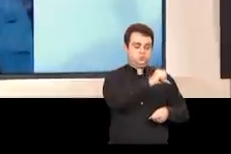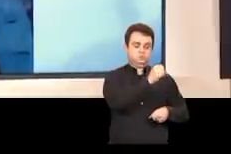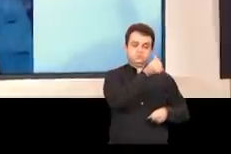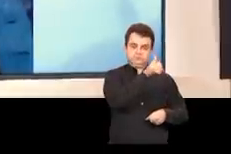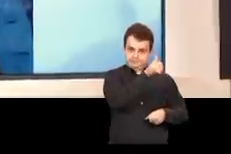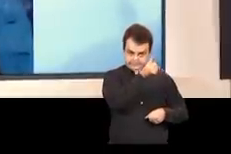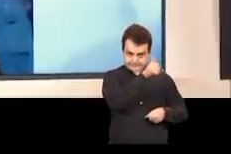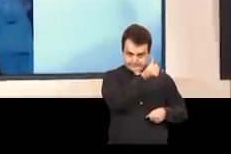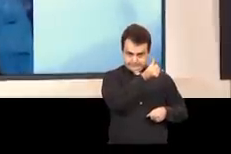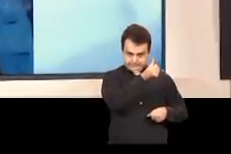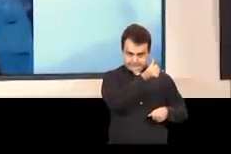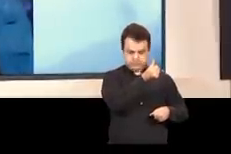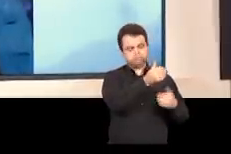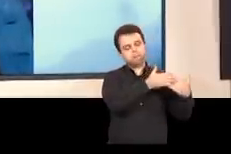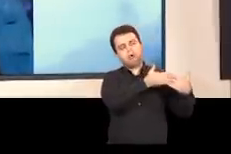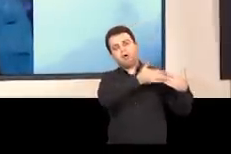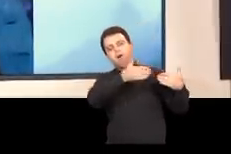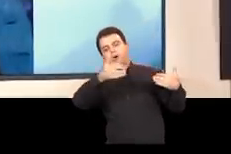1866 a